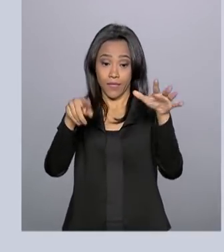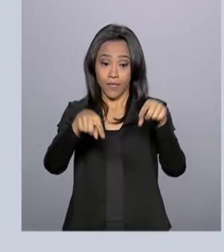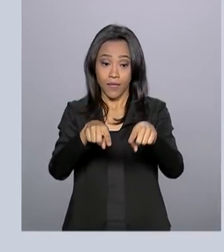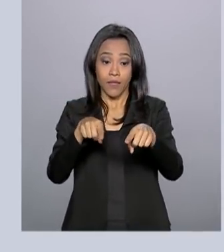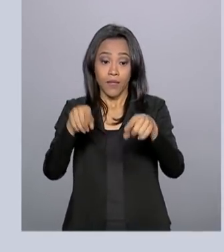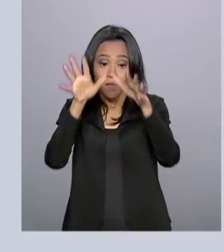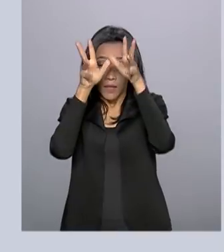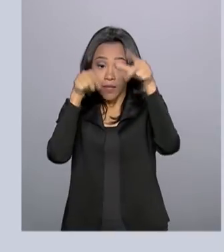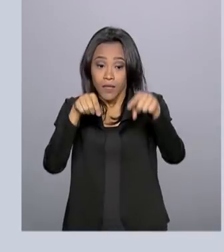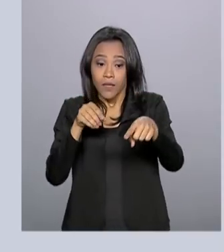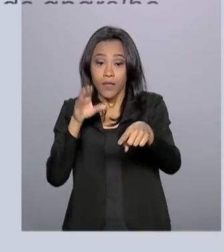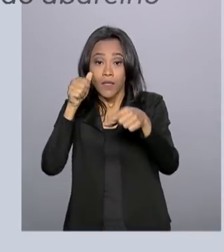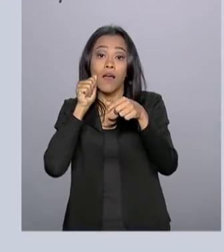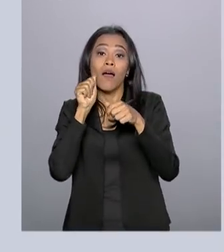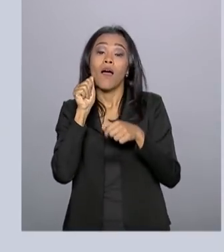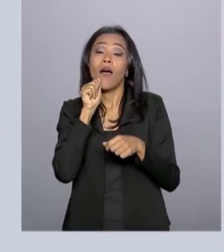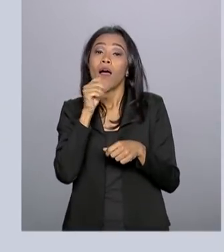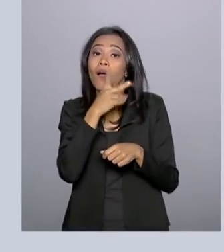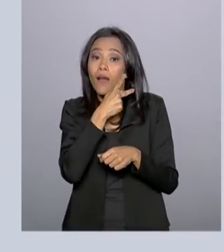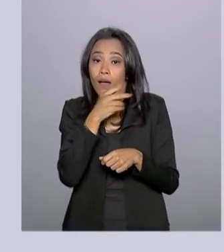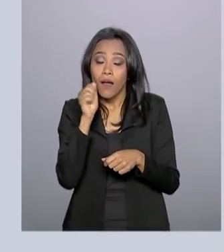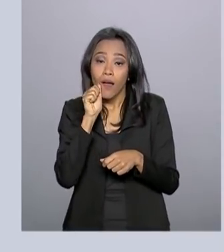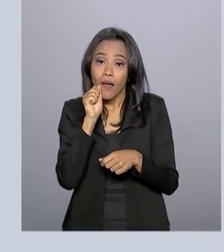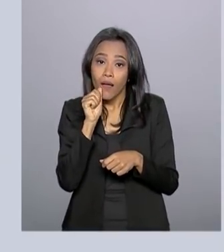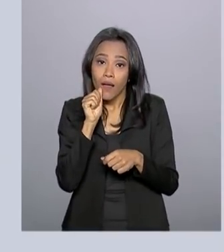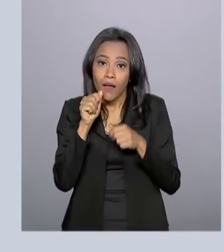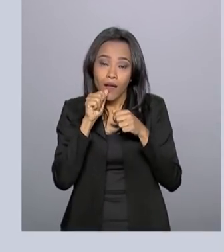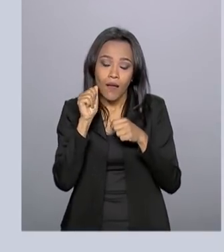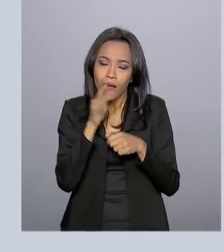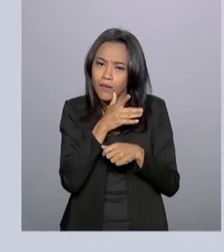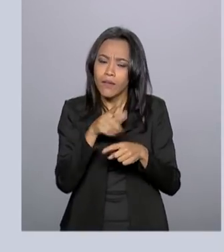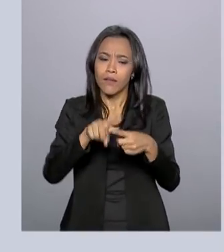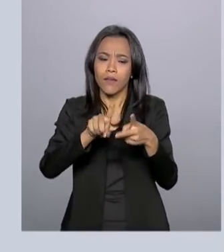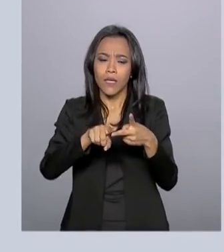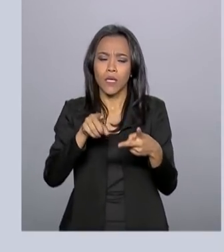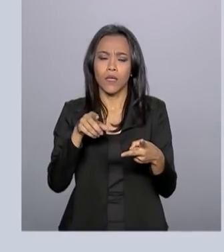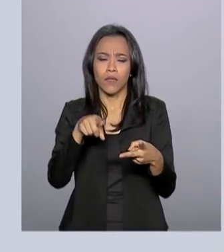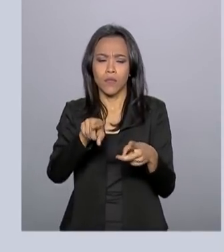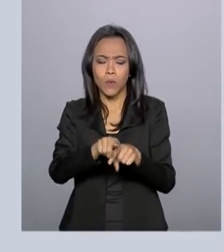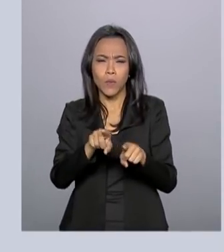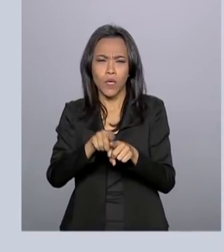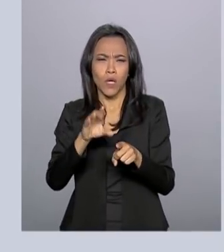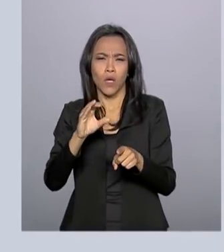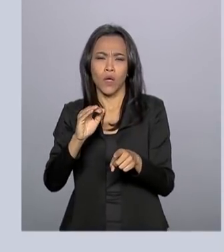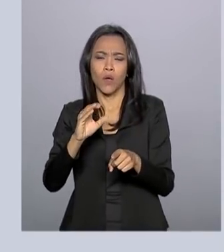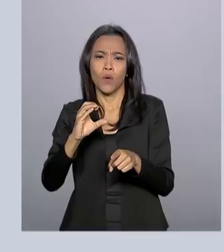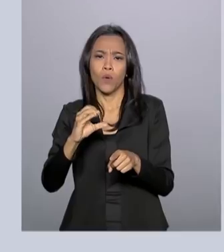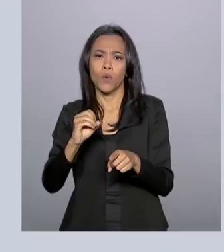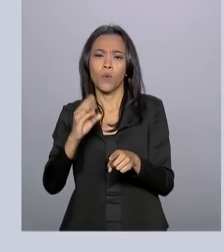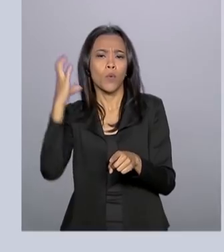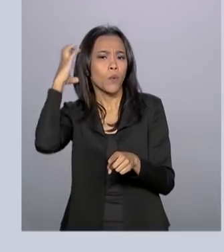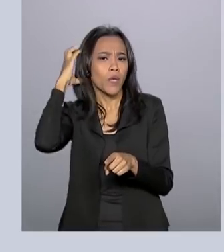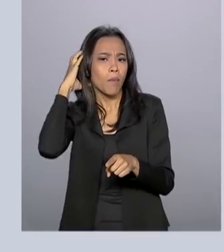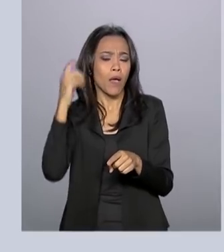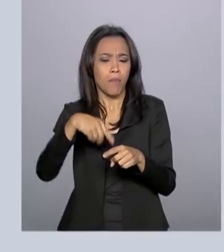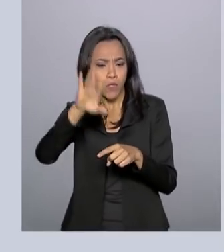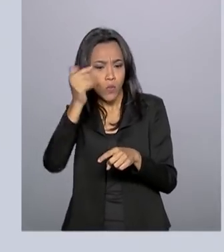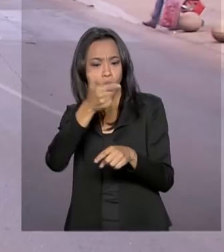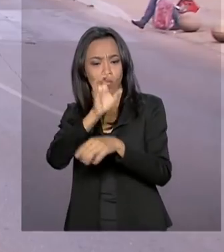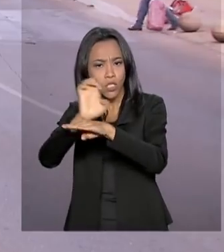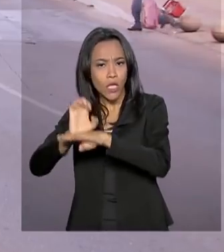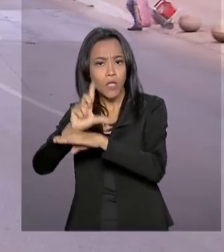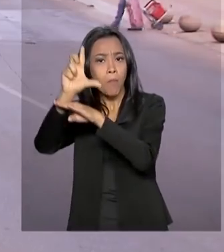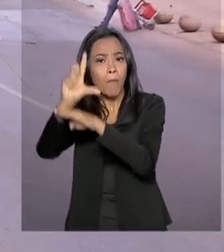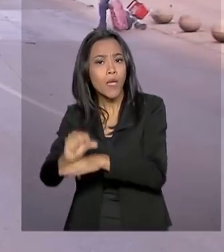Cuiabá. Já no Rio de Janeiro, São Paulo e Manaus usam bem menos o aparelho enquanto dirigem.